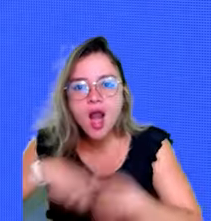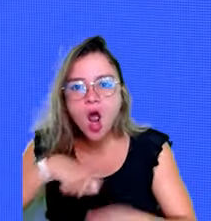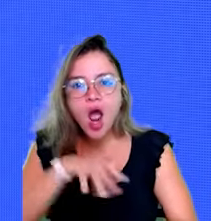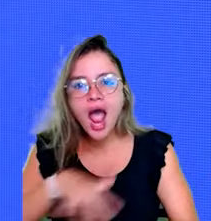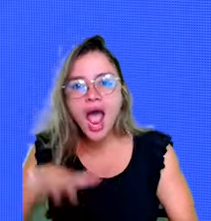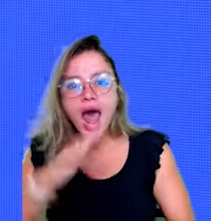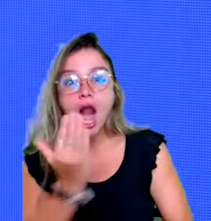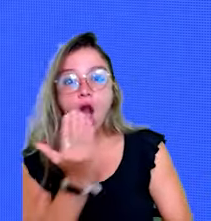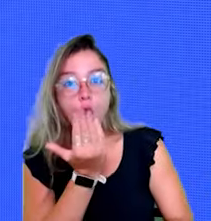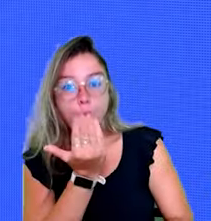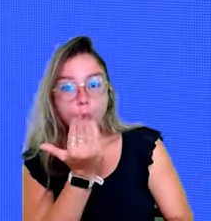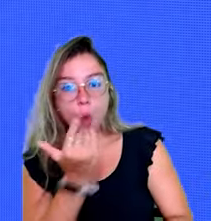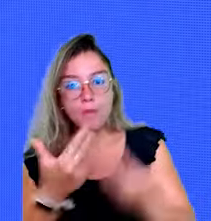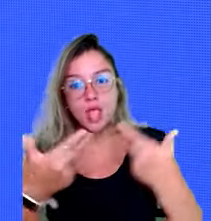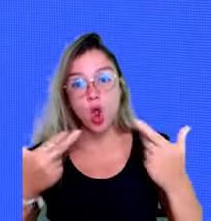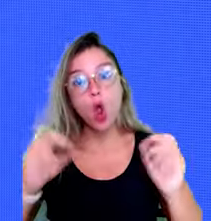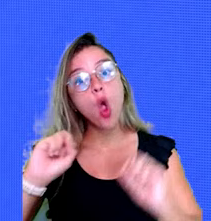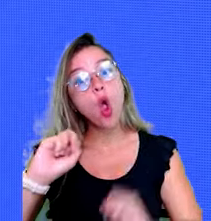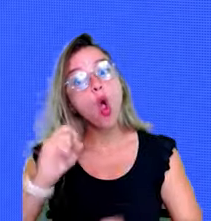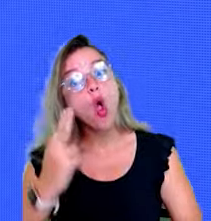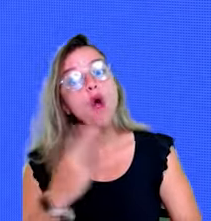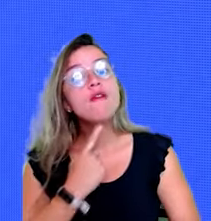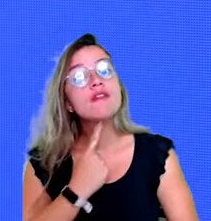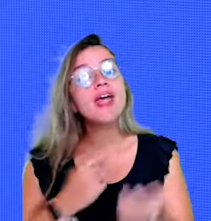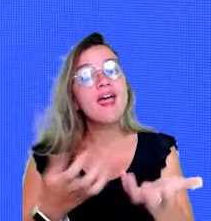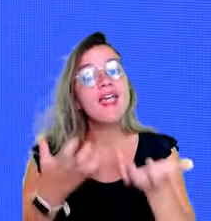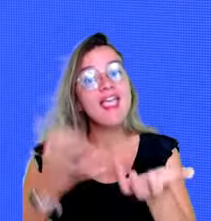ou pensa em abrir um. E para